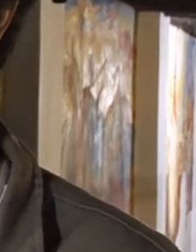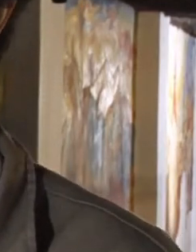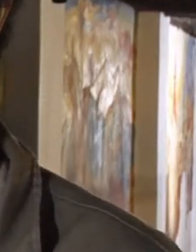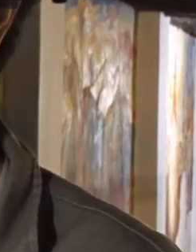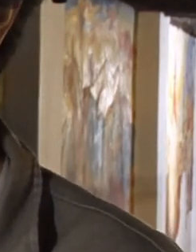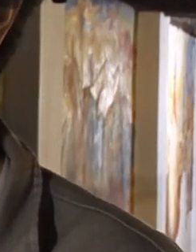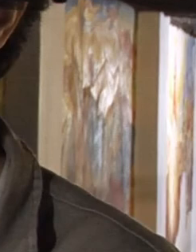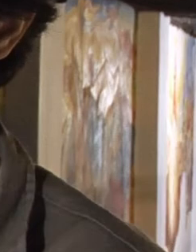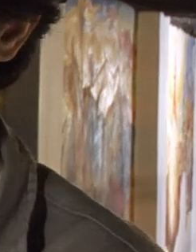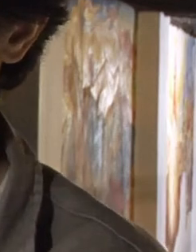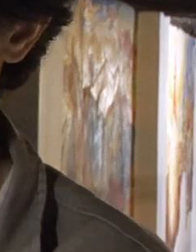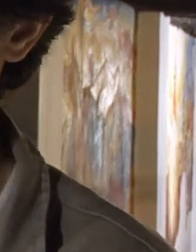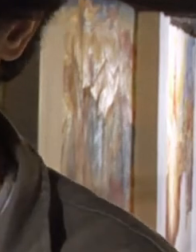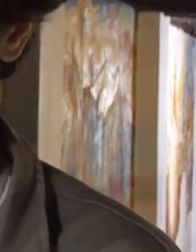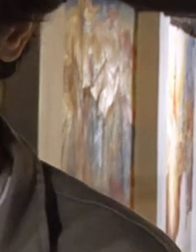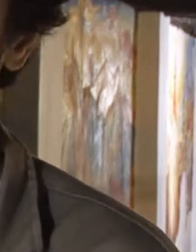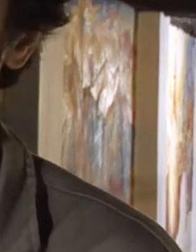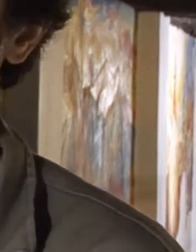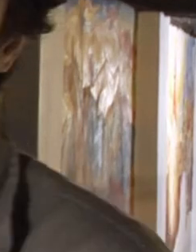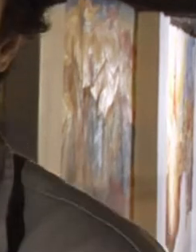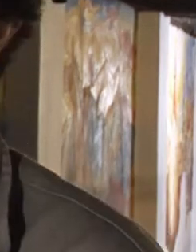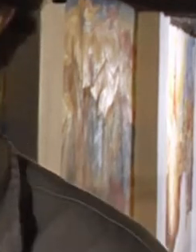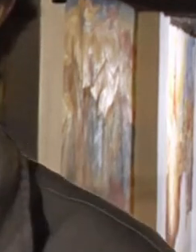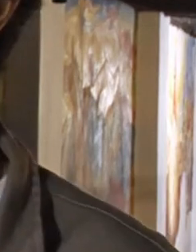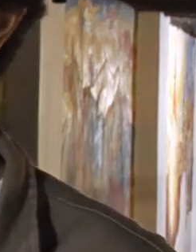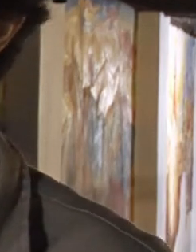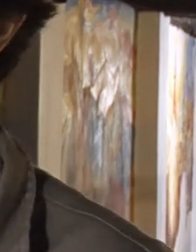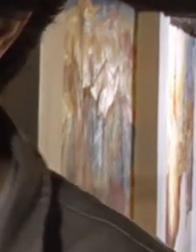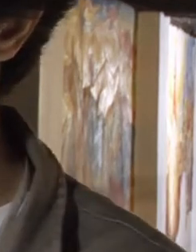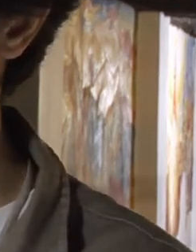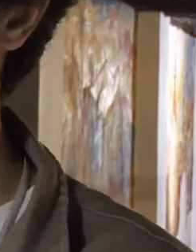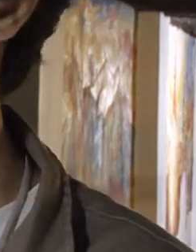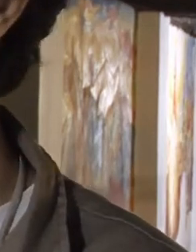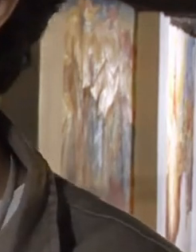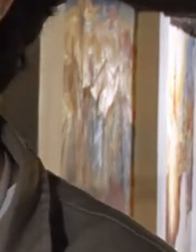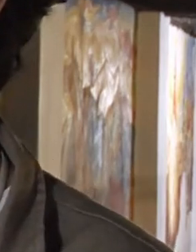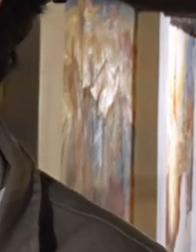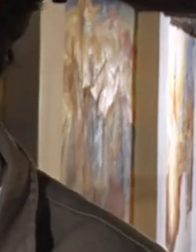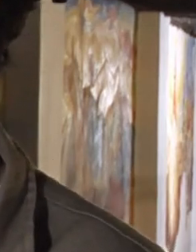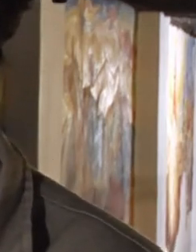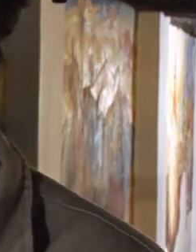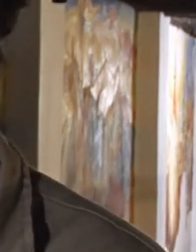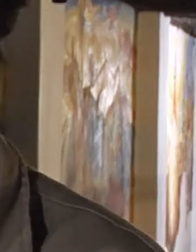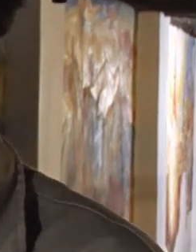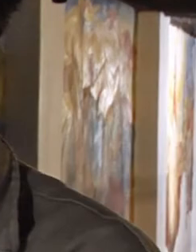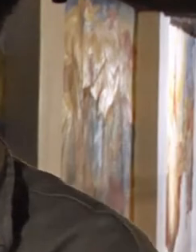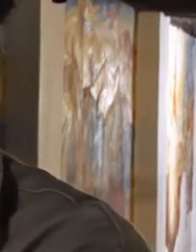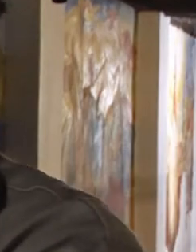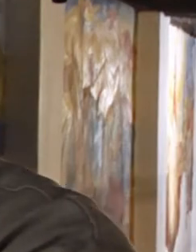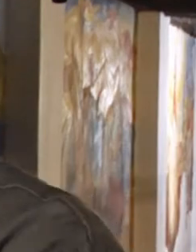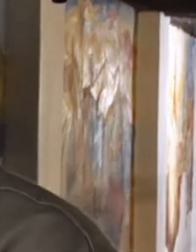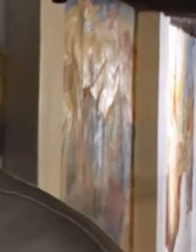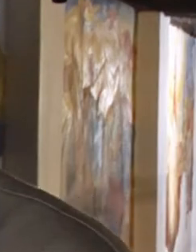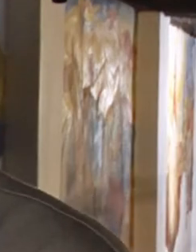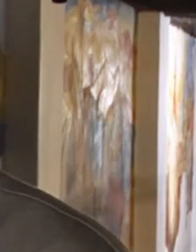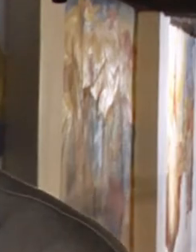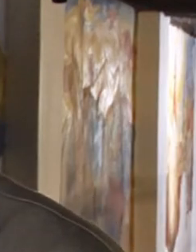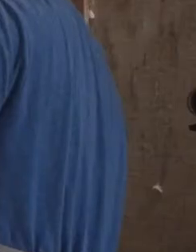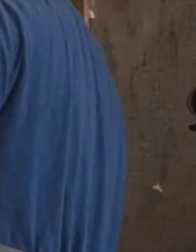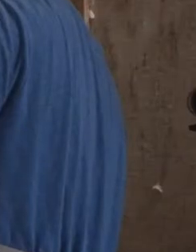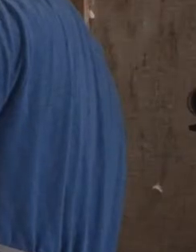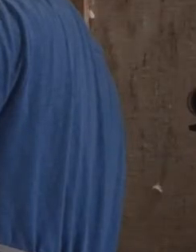estranho. Ela tem várias etapas enquanto você está pintando e você... Ela meio que ela te leva.